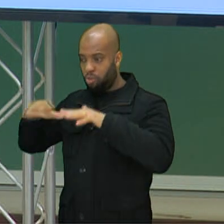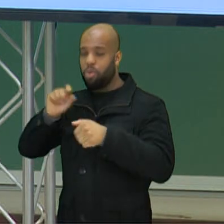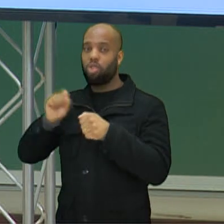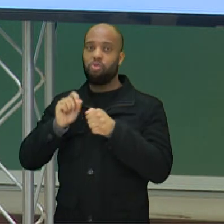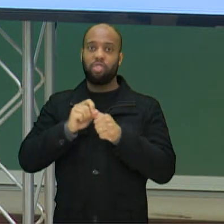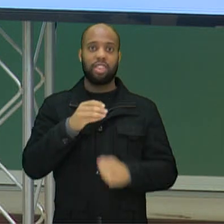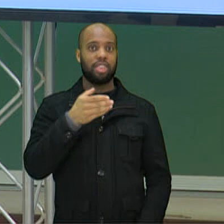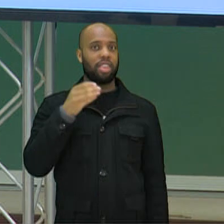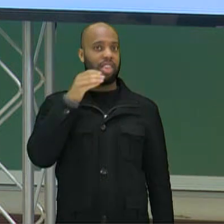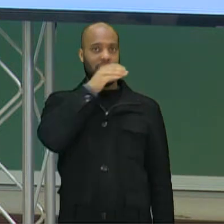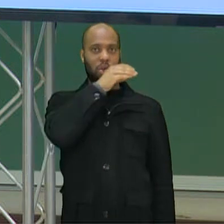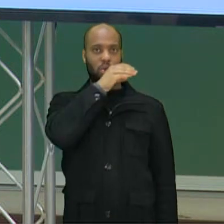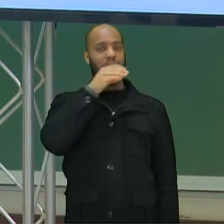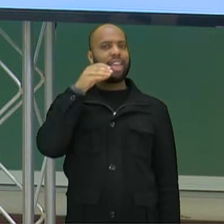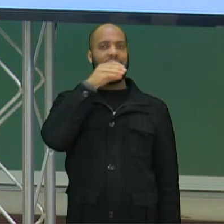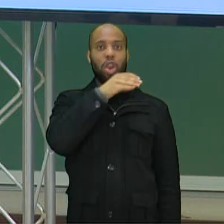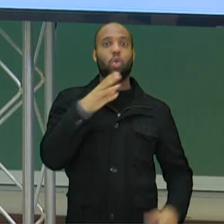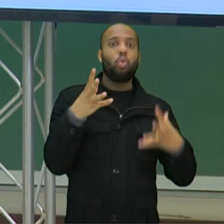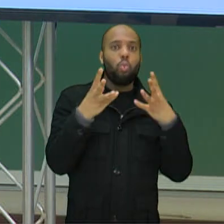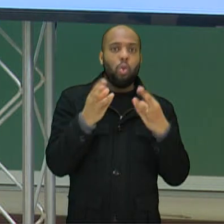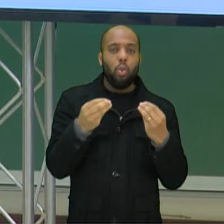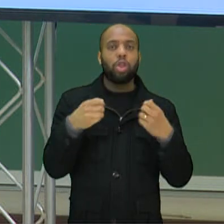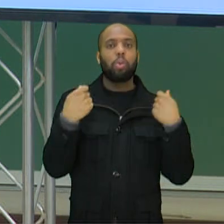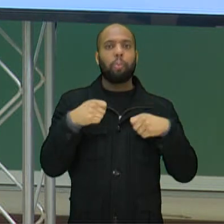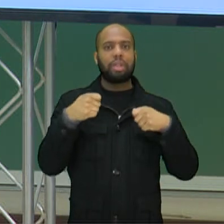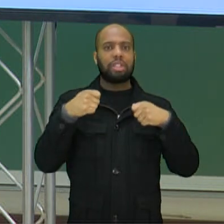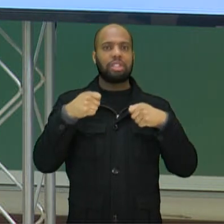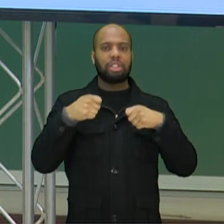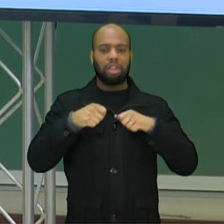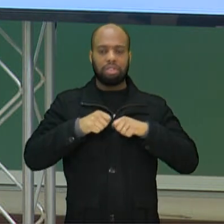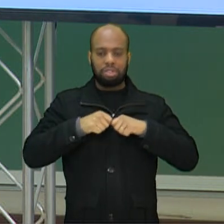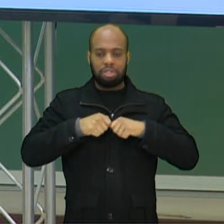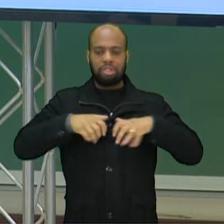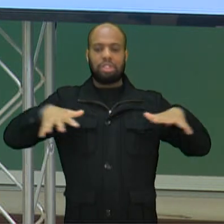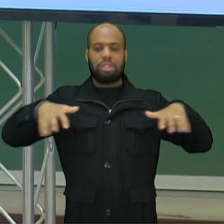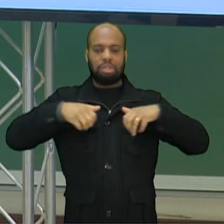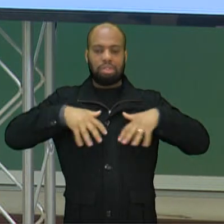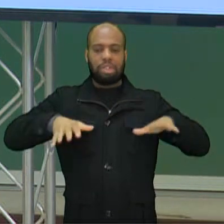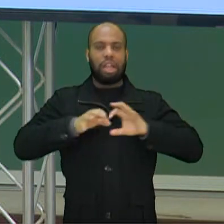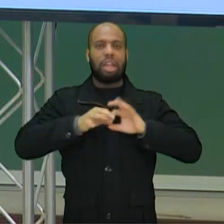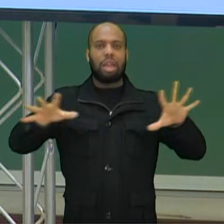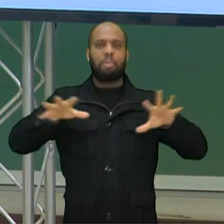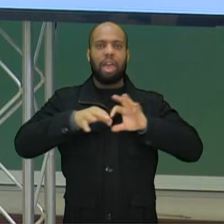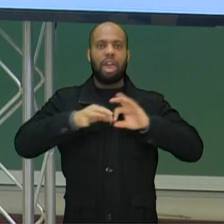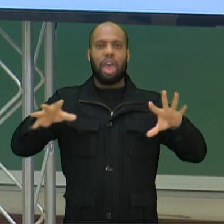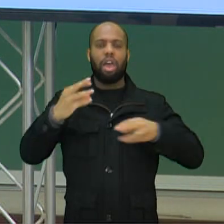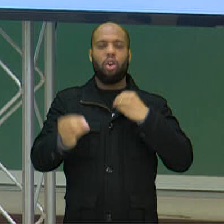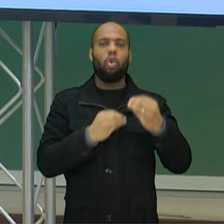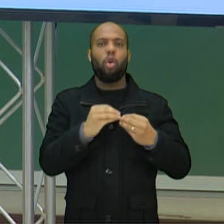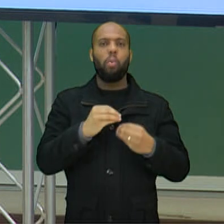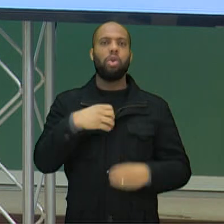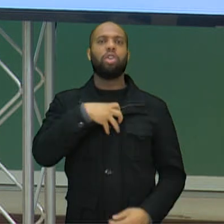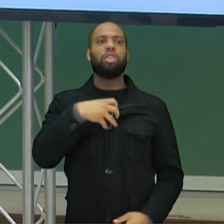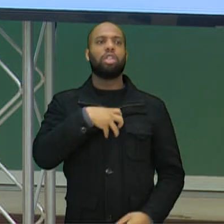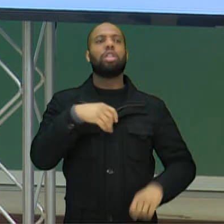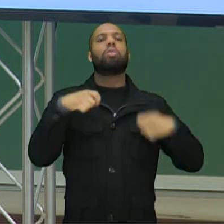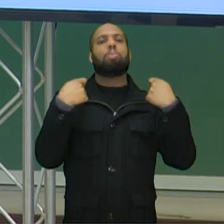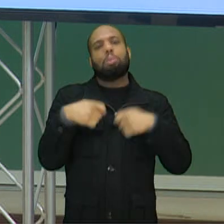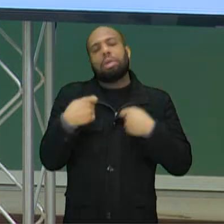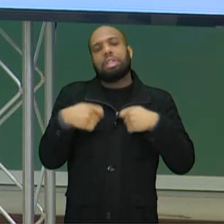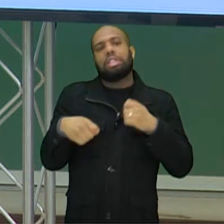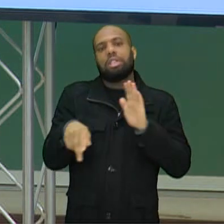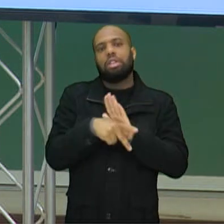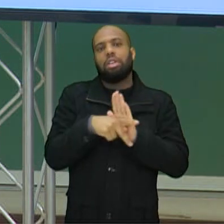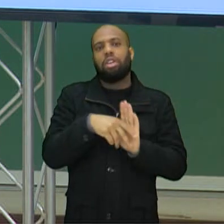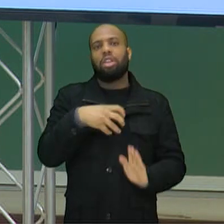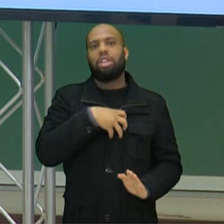calor. Esse calor em excesso deve ser eliminado. E essa dissipação do calor ela vai acontecer através